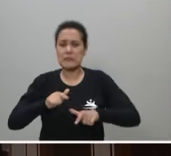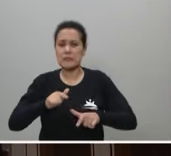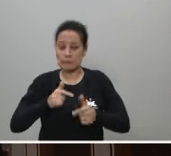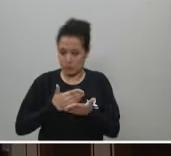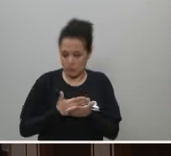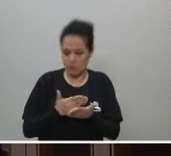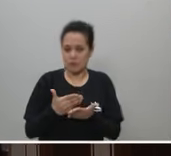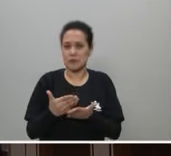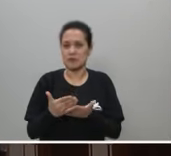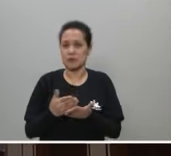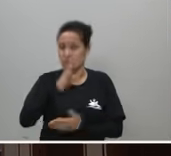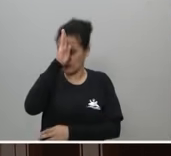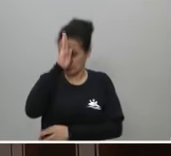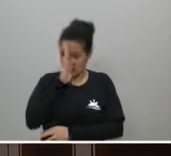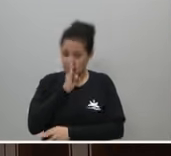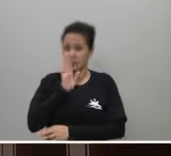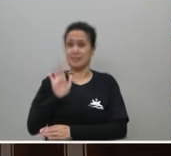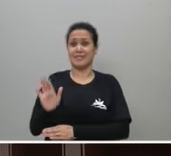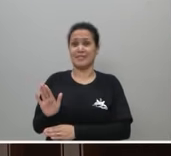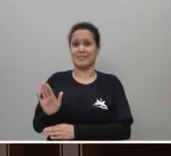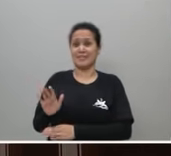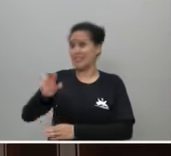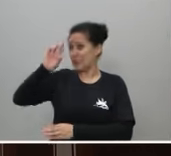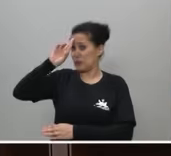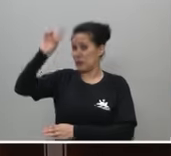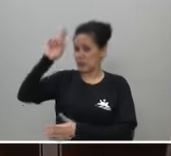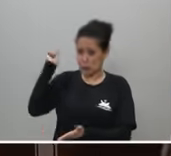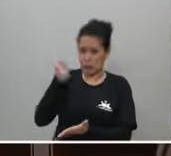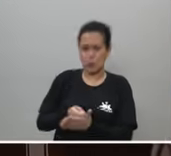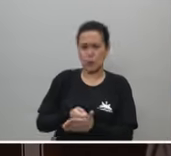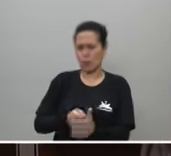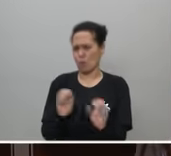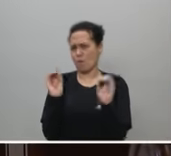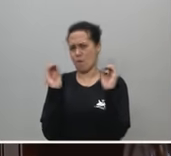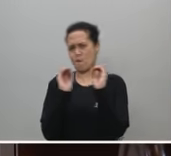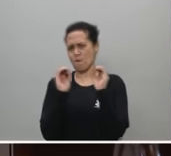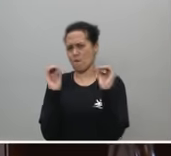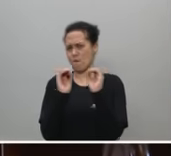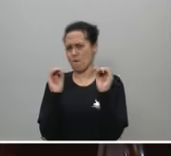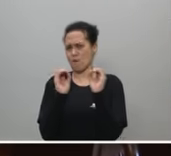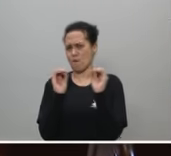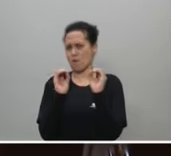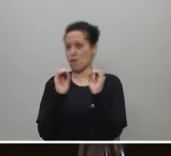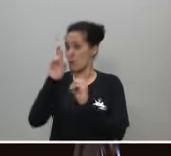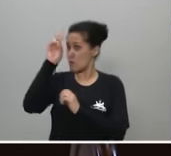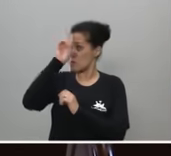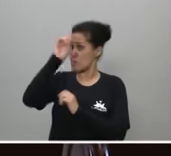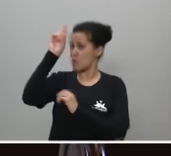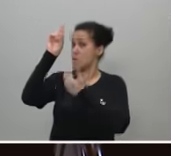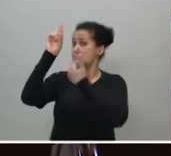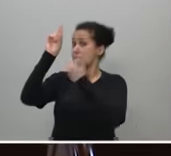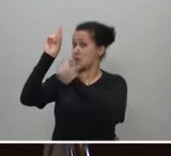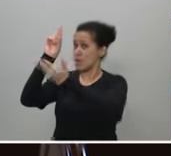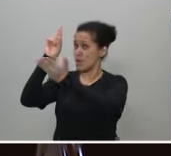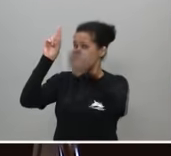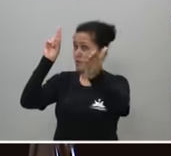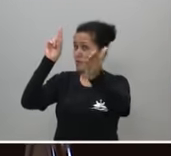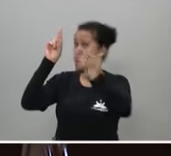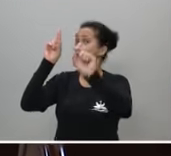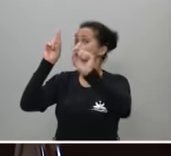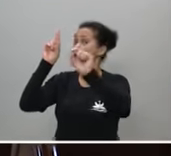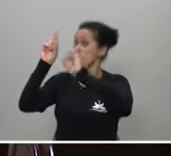O Senhor não cobra nada. Ele apenas está dizendo: eu vou rogar ao Pai, e Ele